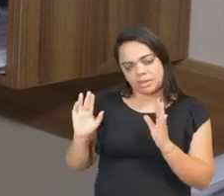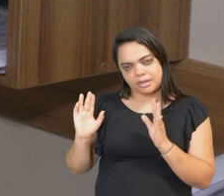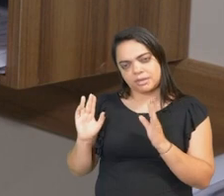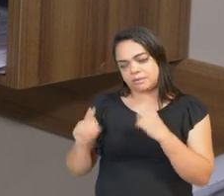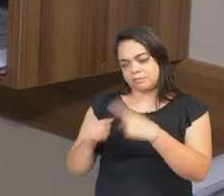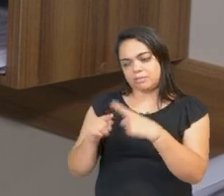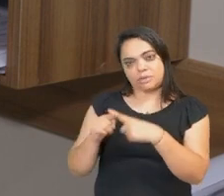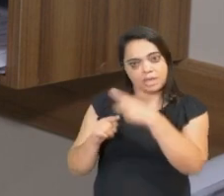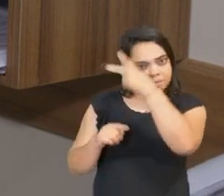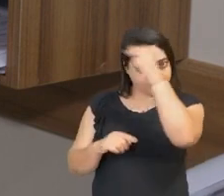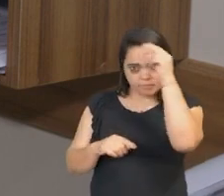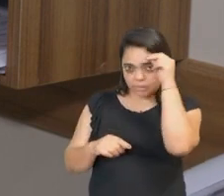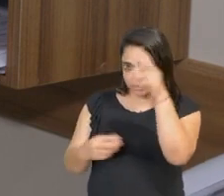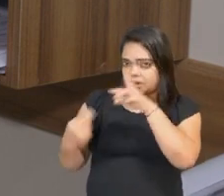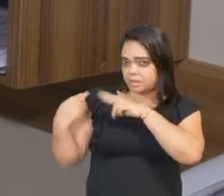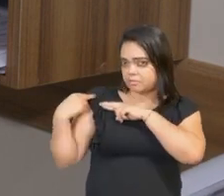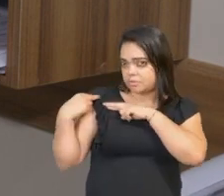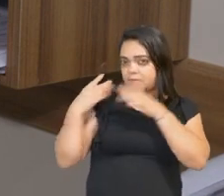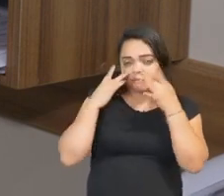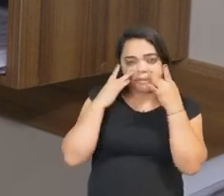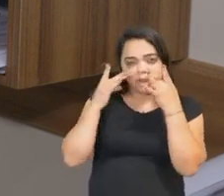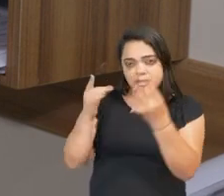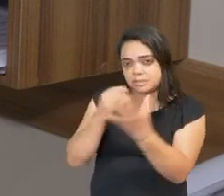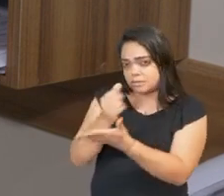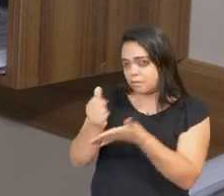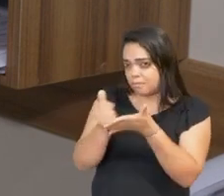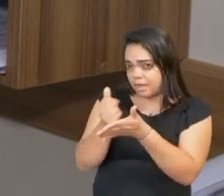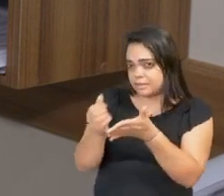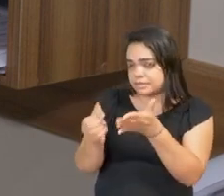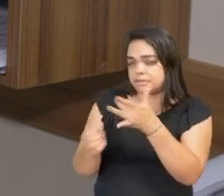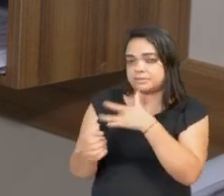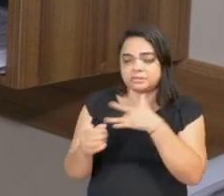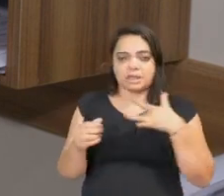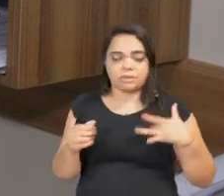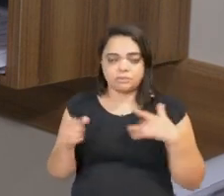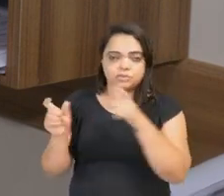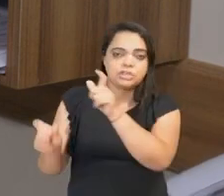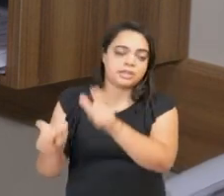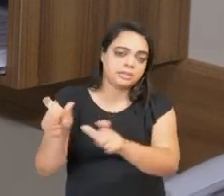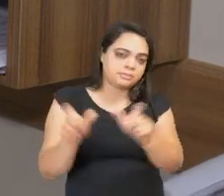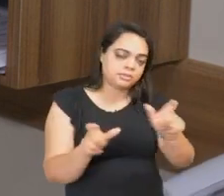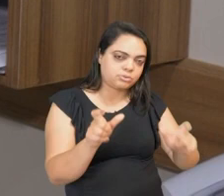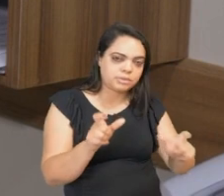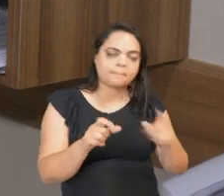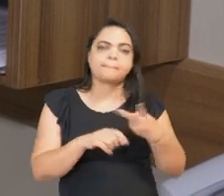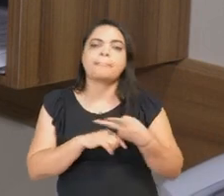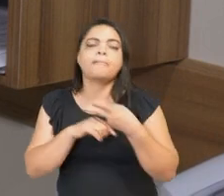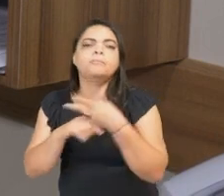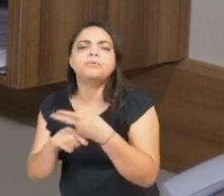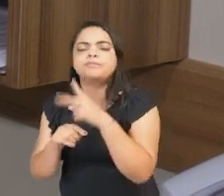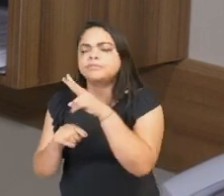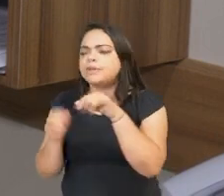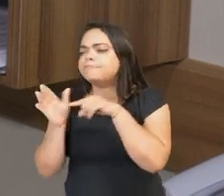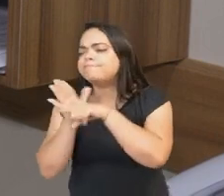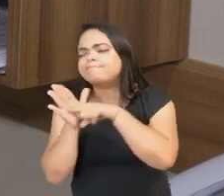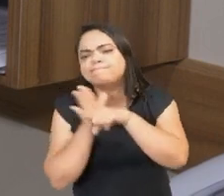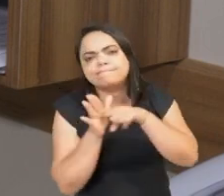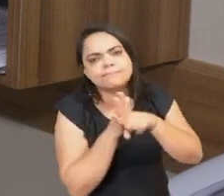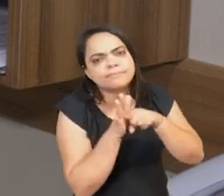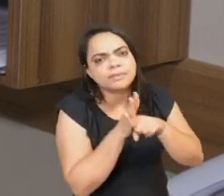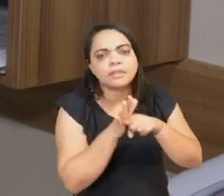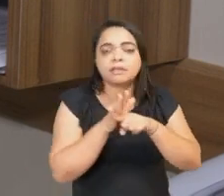que o município é responsável pela atenção primária de saúde dos seus munícipes então ele procurou ele vai fazer